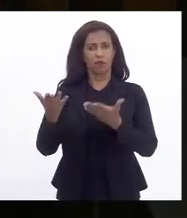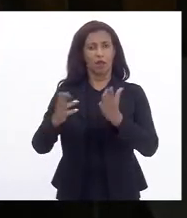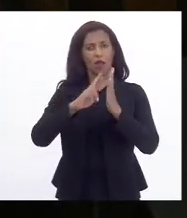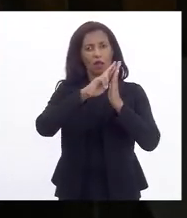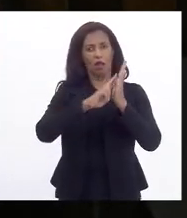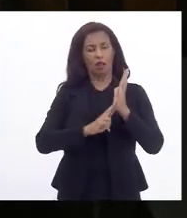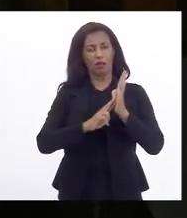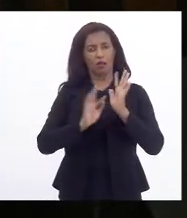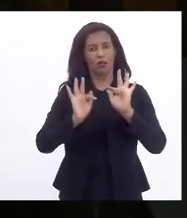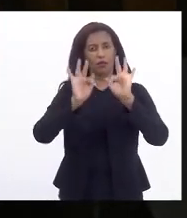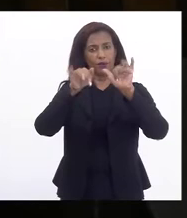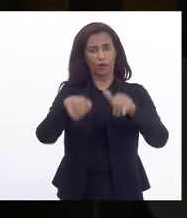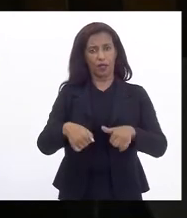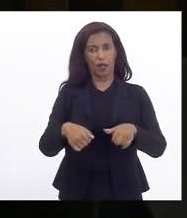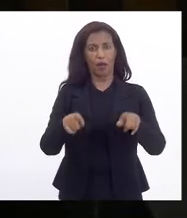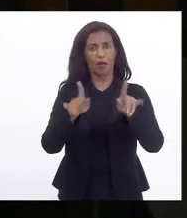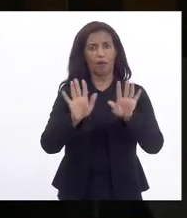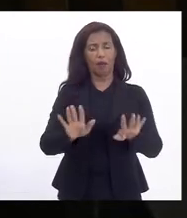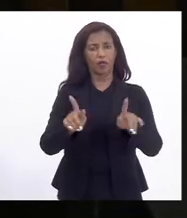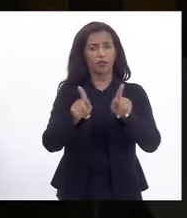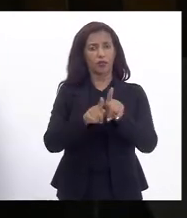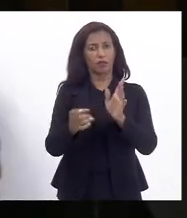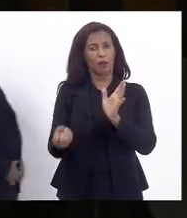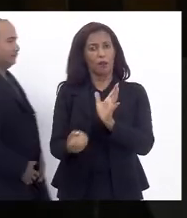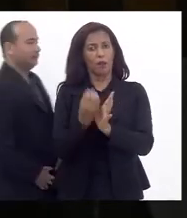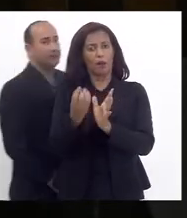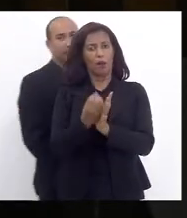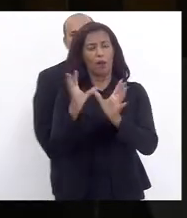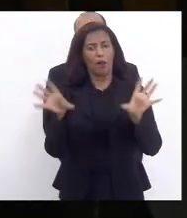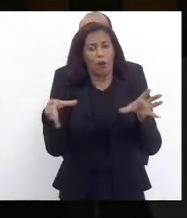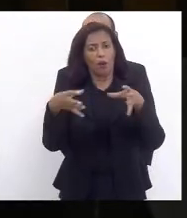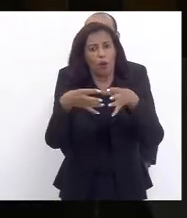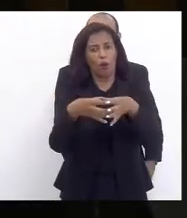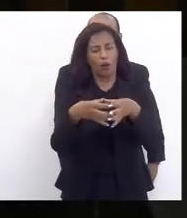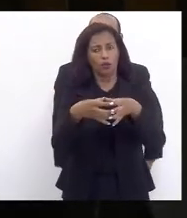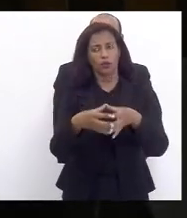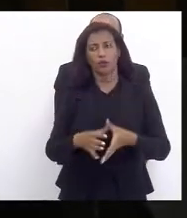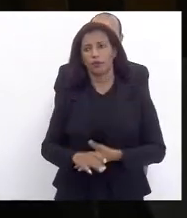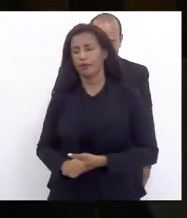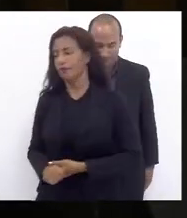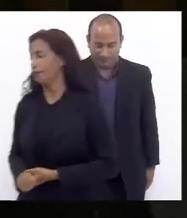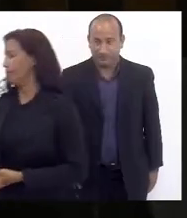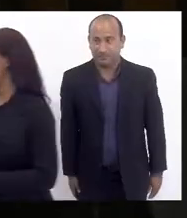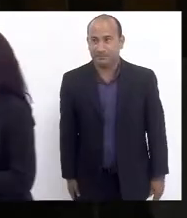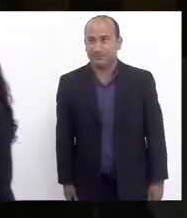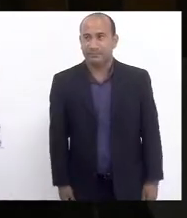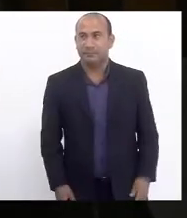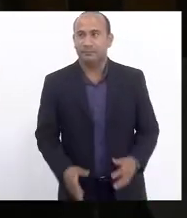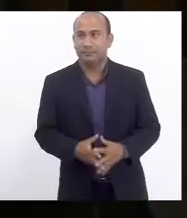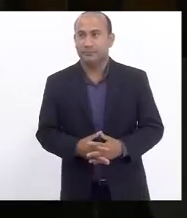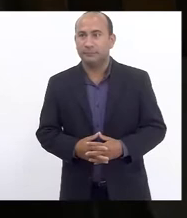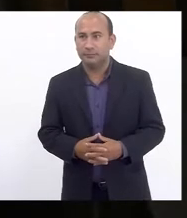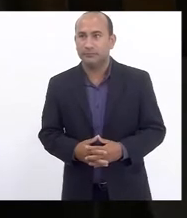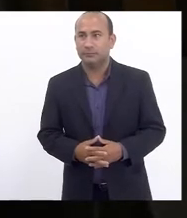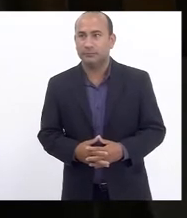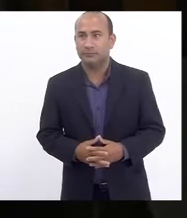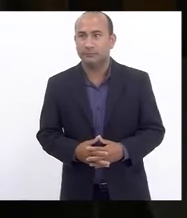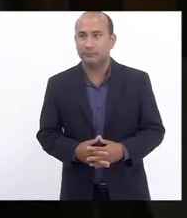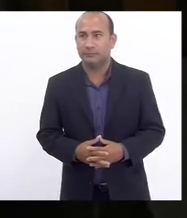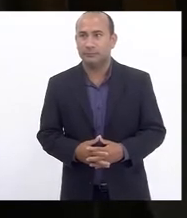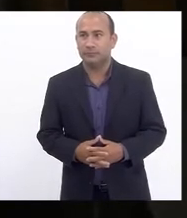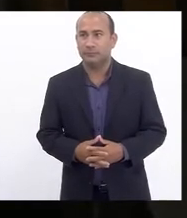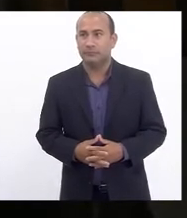relatório final mas embora ressalte a produção coletiva do relatório final ressalto obviamente o papel do